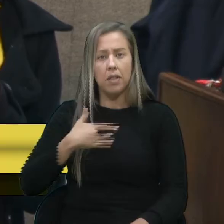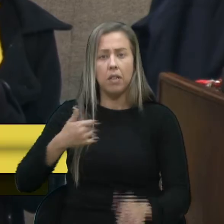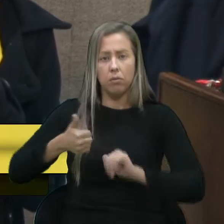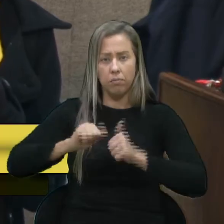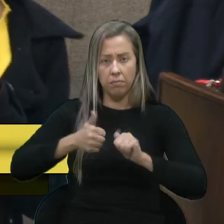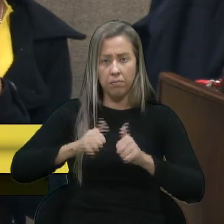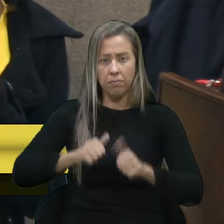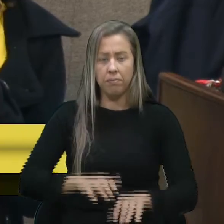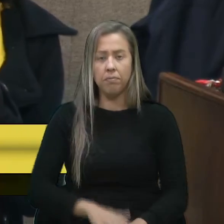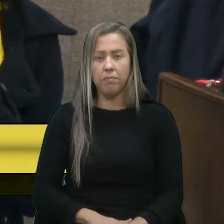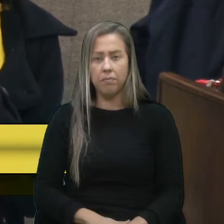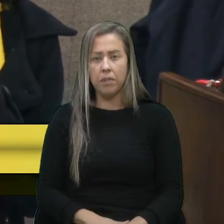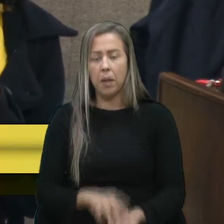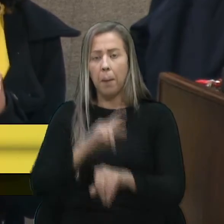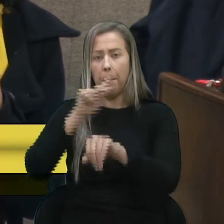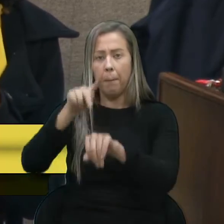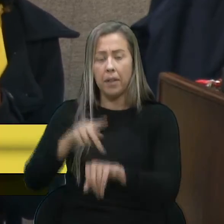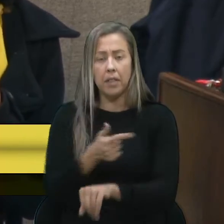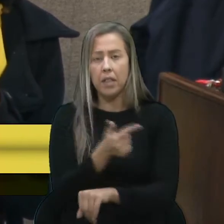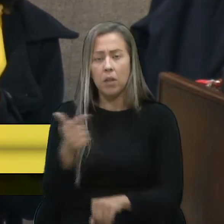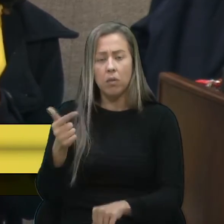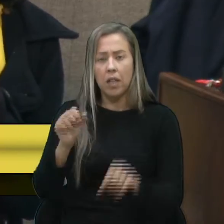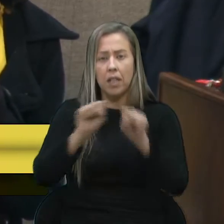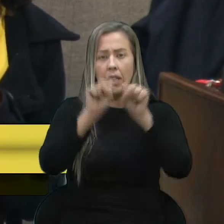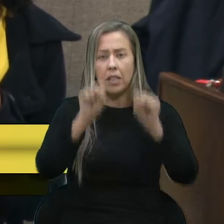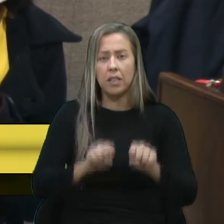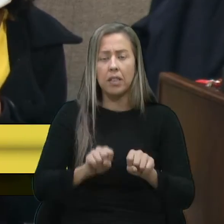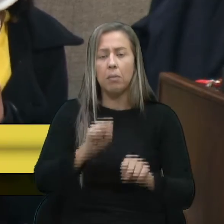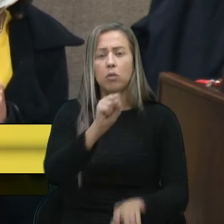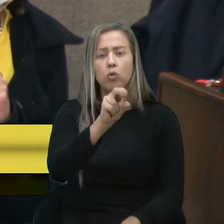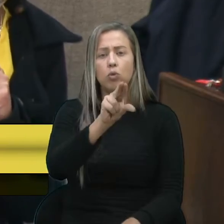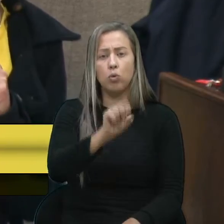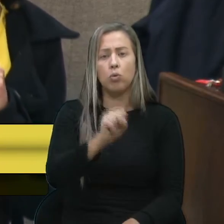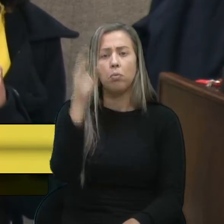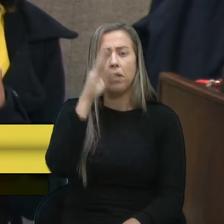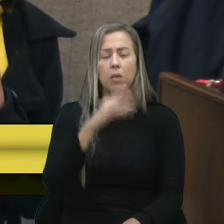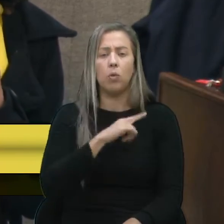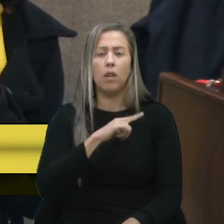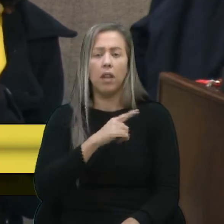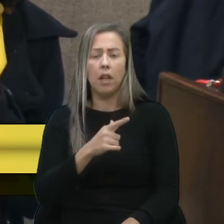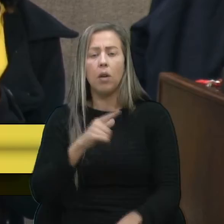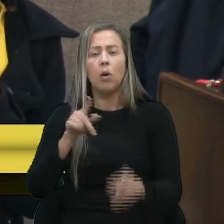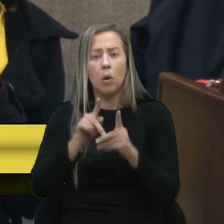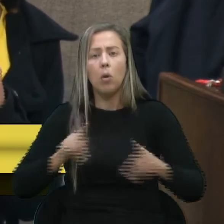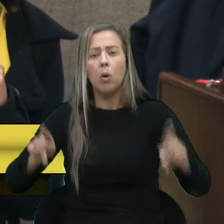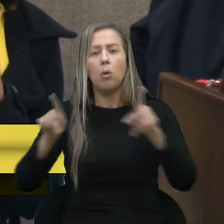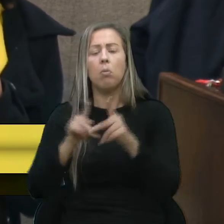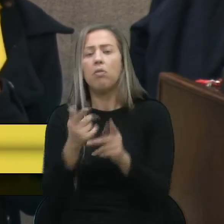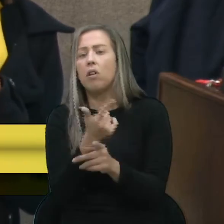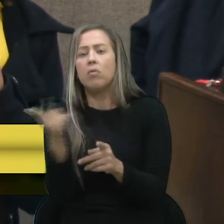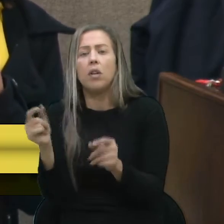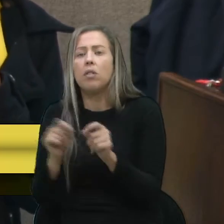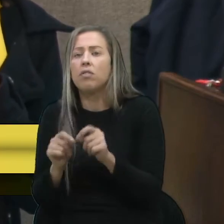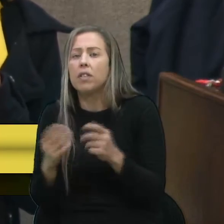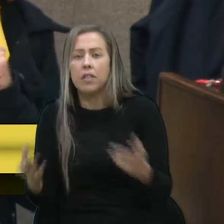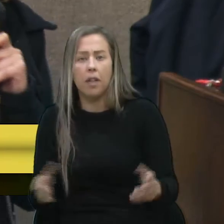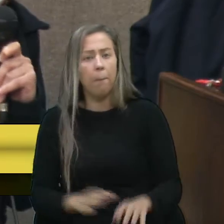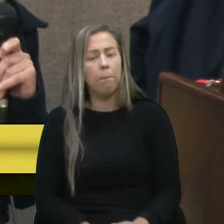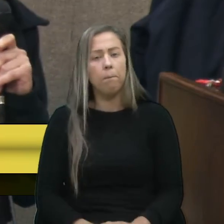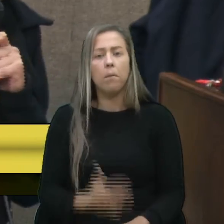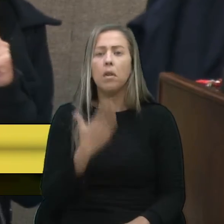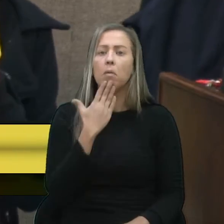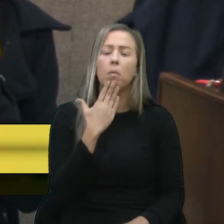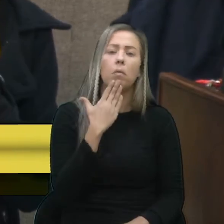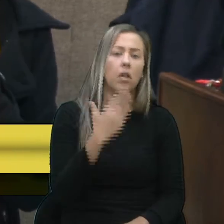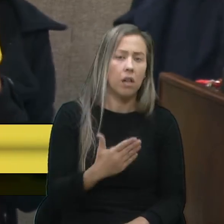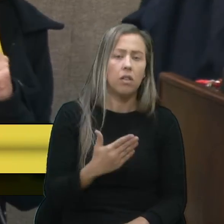qualidade. Em países que não têm um sistema único de saúde como o Brasil, a população fica à mercê. Então, eu